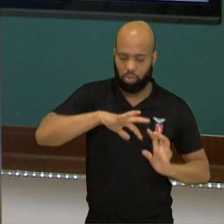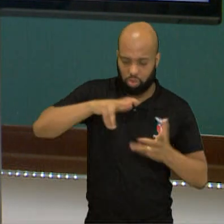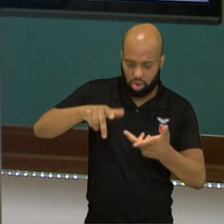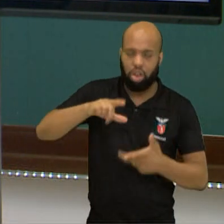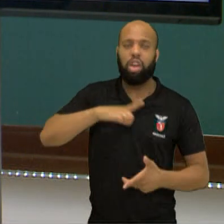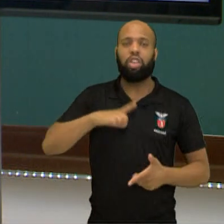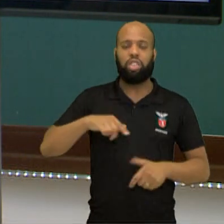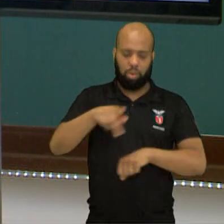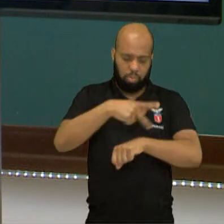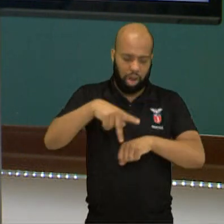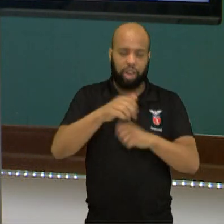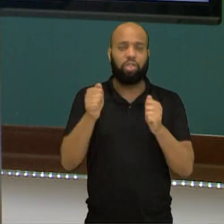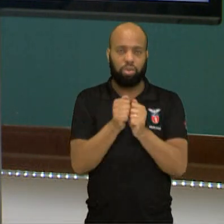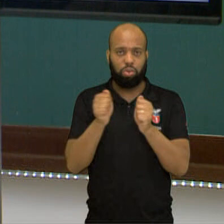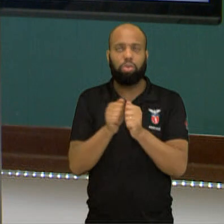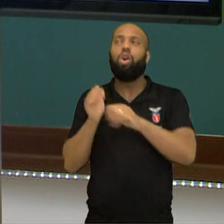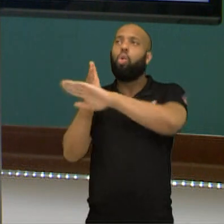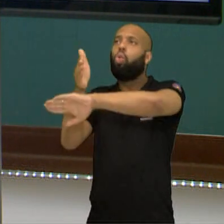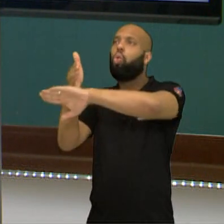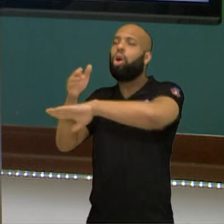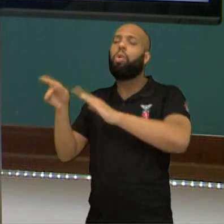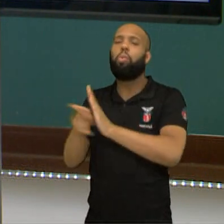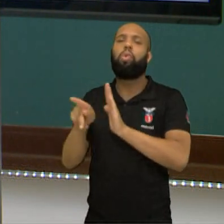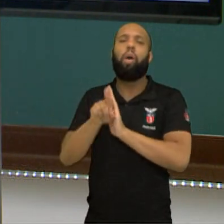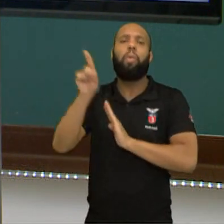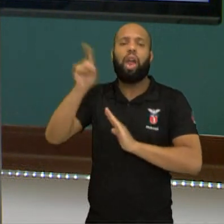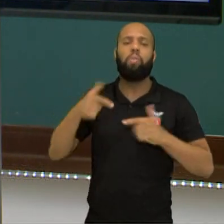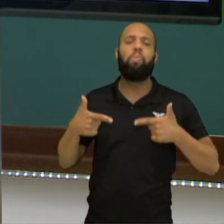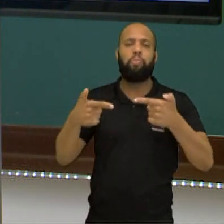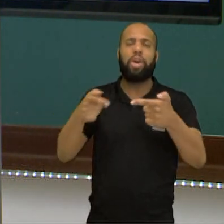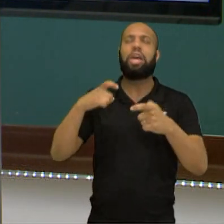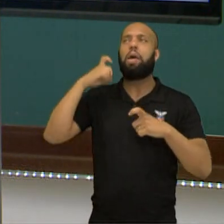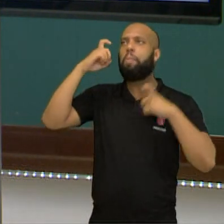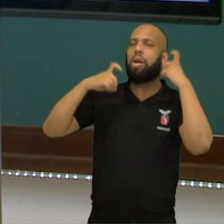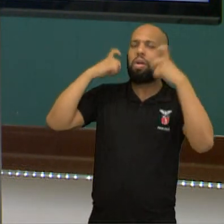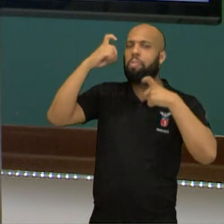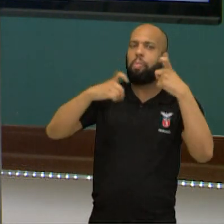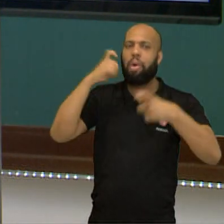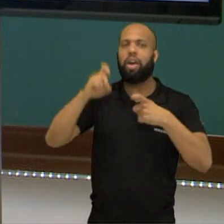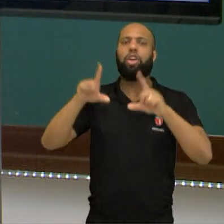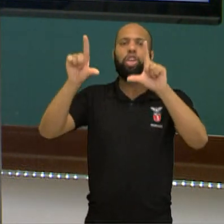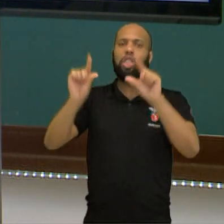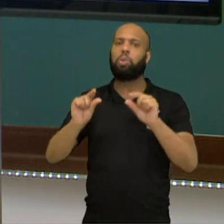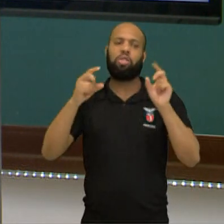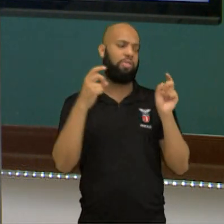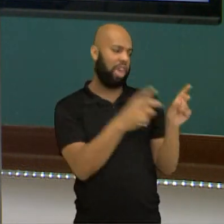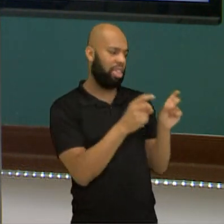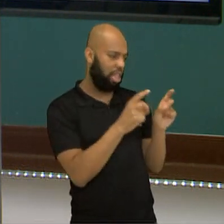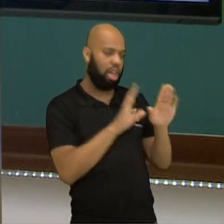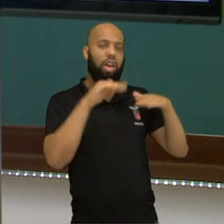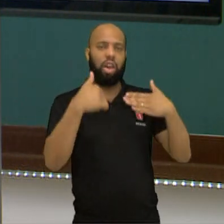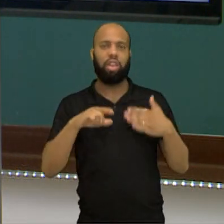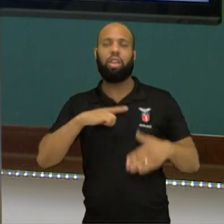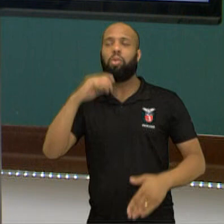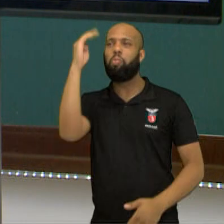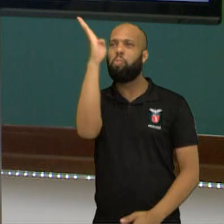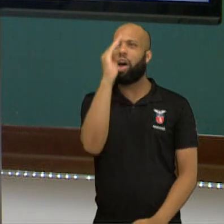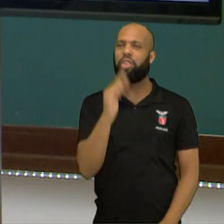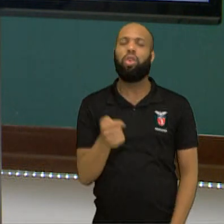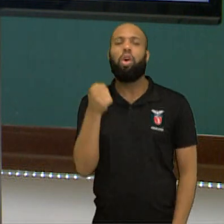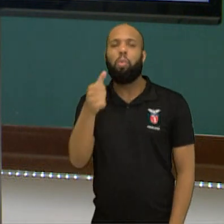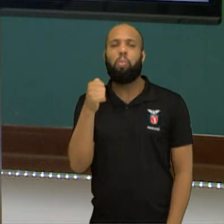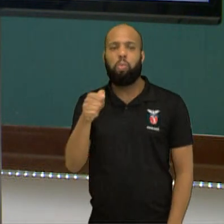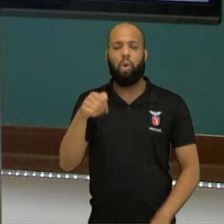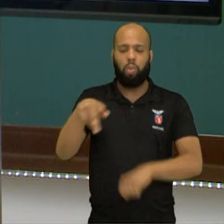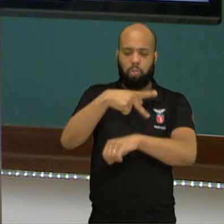na guerra, então, preocupados com a guerra, diminuíram as suas exportações. O Brasil tinha, então, menos países de